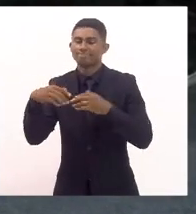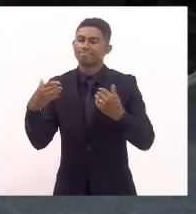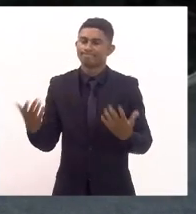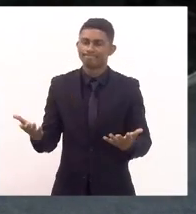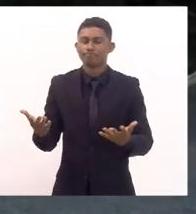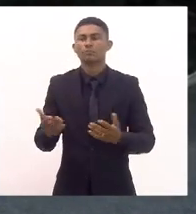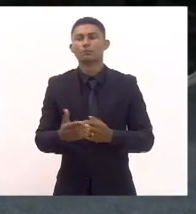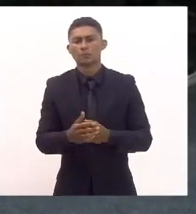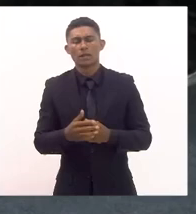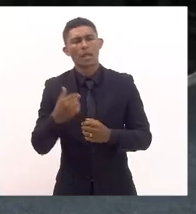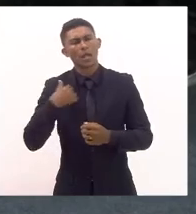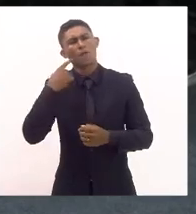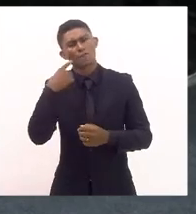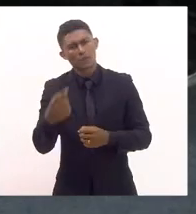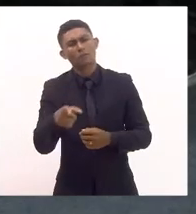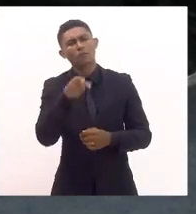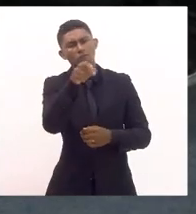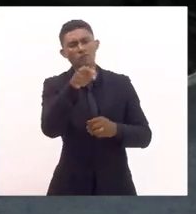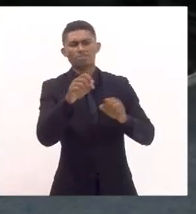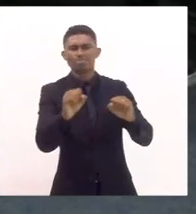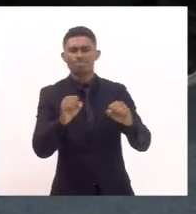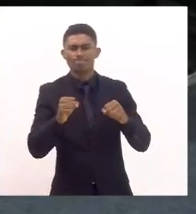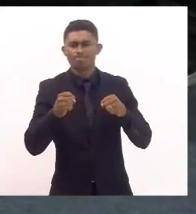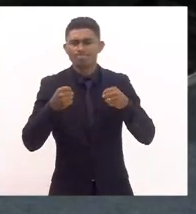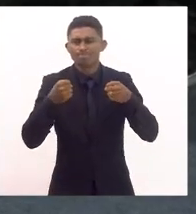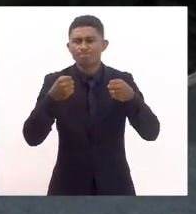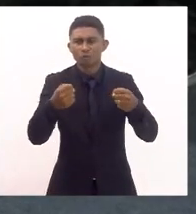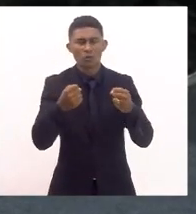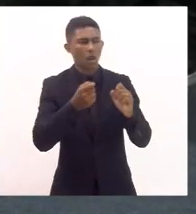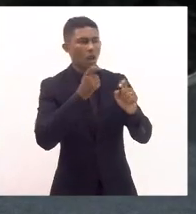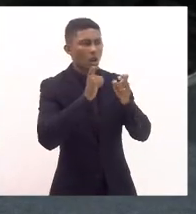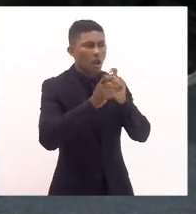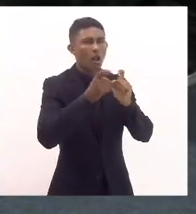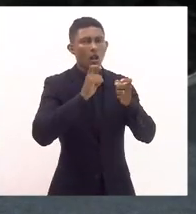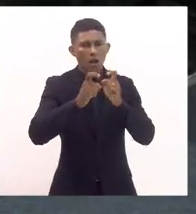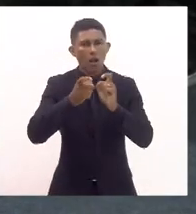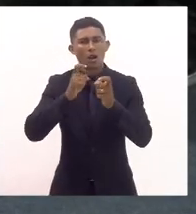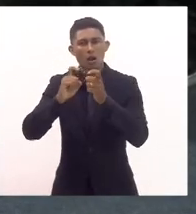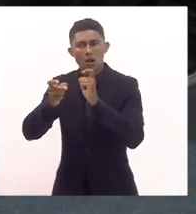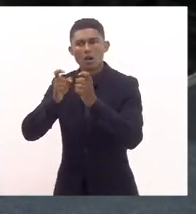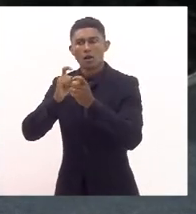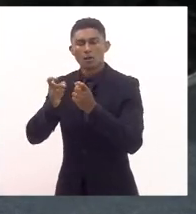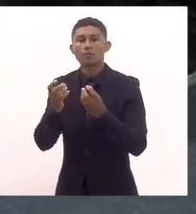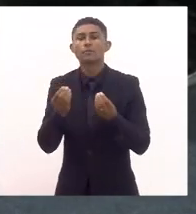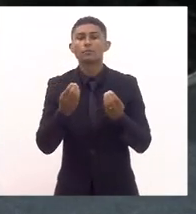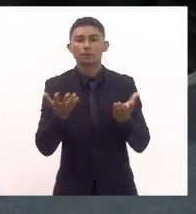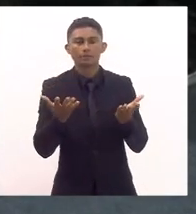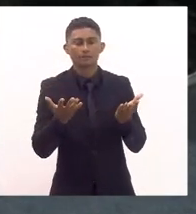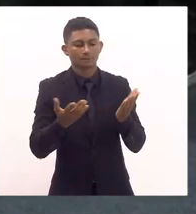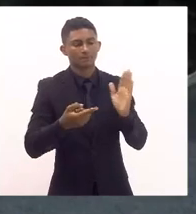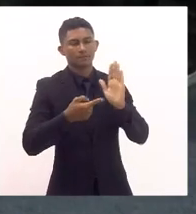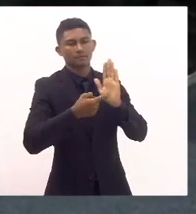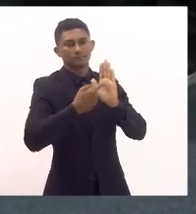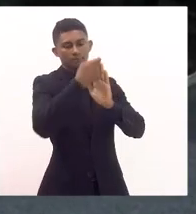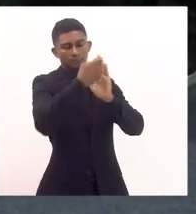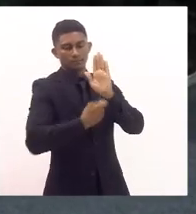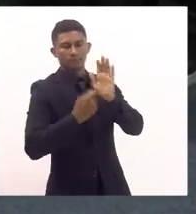vi a sua intensa articulação se o presidente para produzir o substitutivo